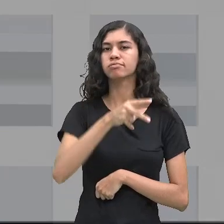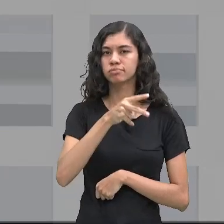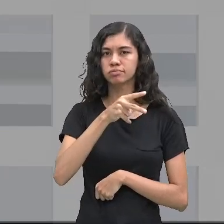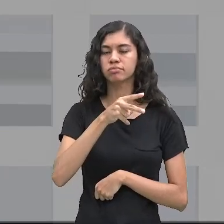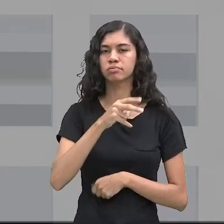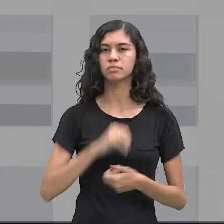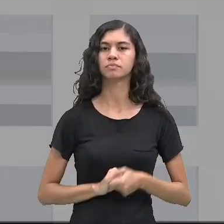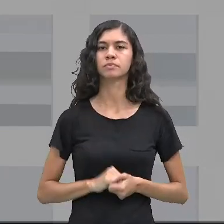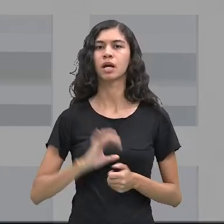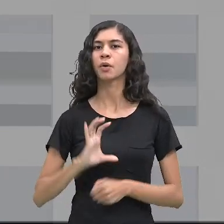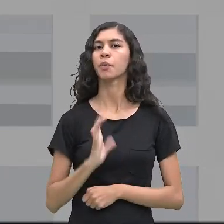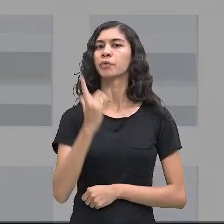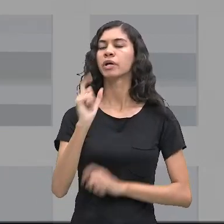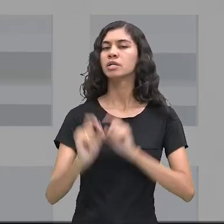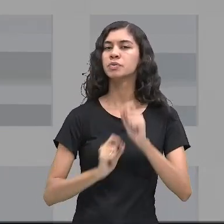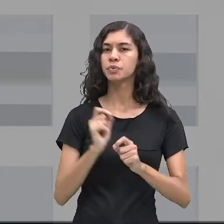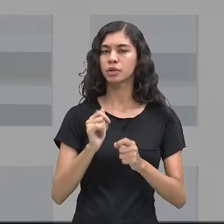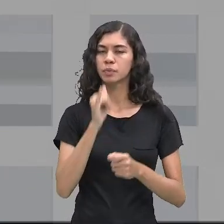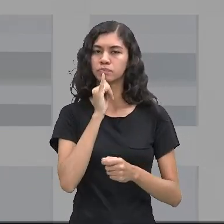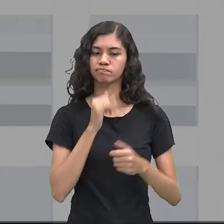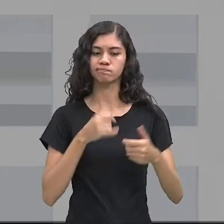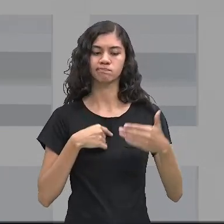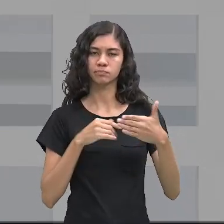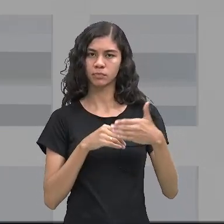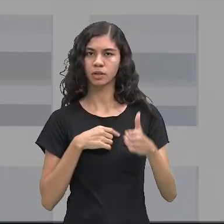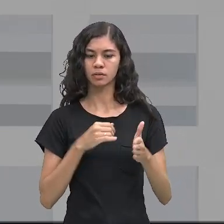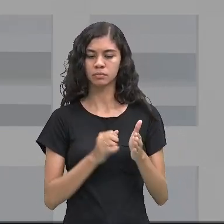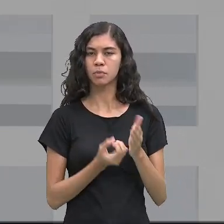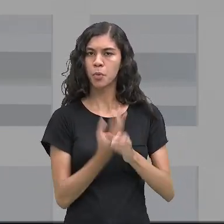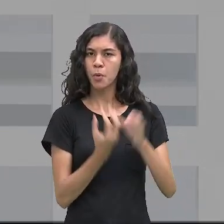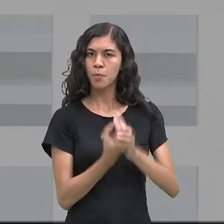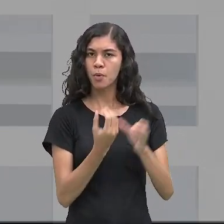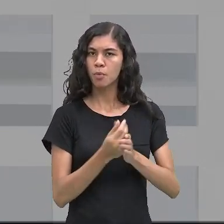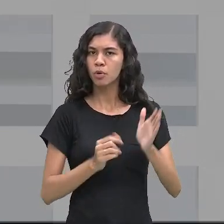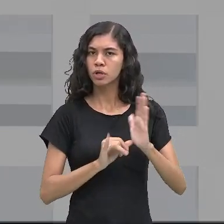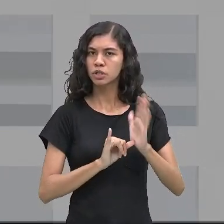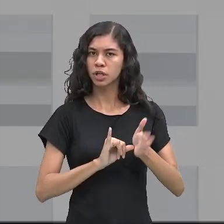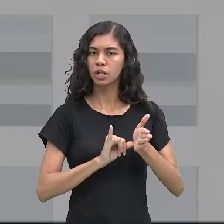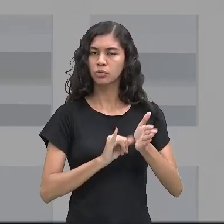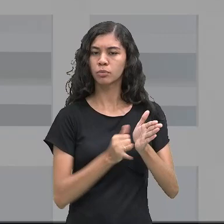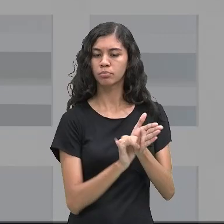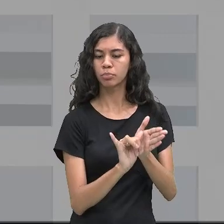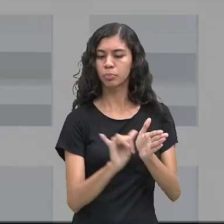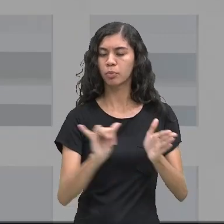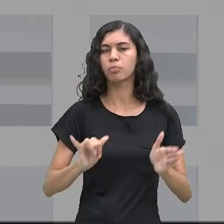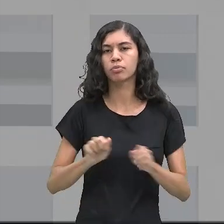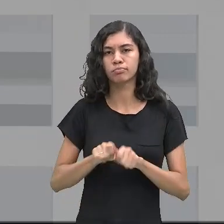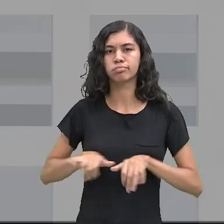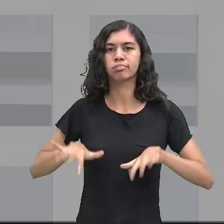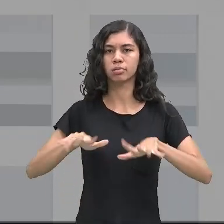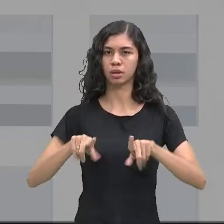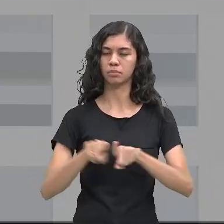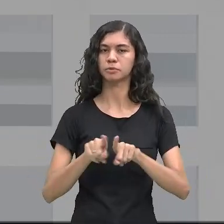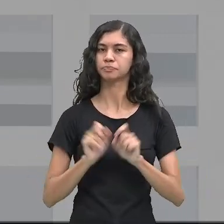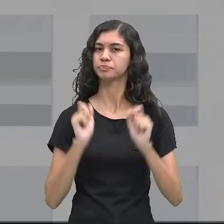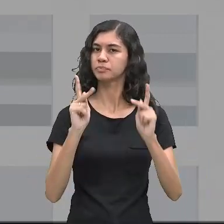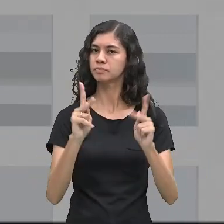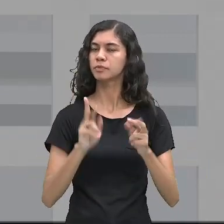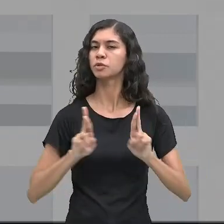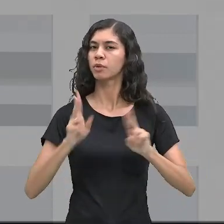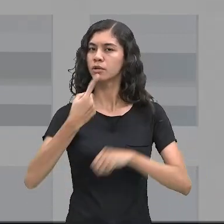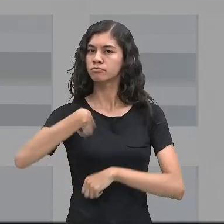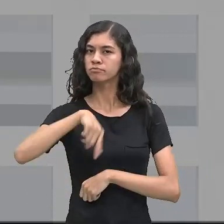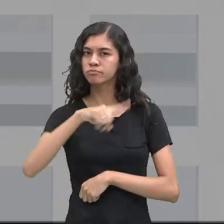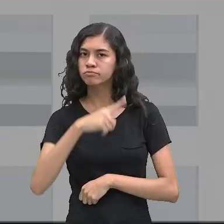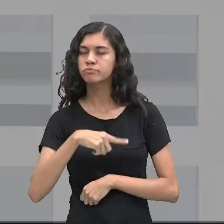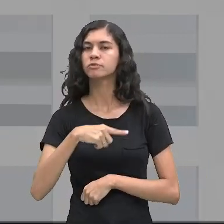fazer com que parte da energia elétrica produzida por um gerador seja dissipada. Beleza, pessoal? Espero que vocês